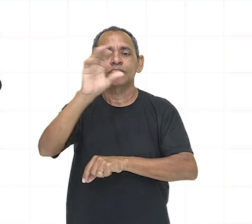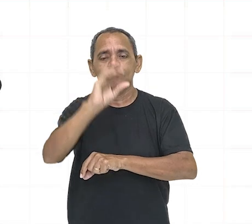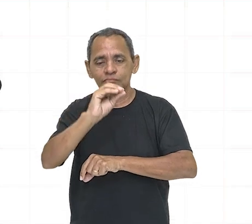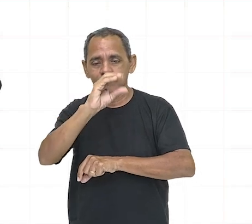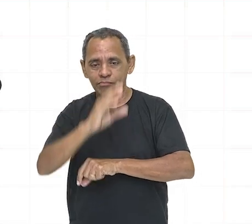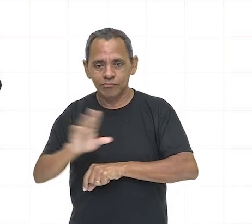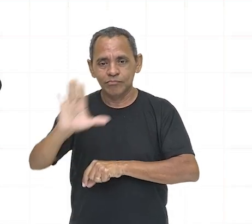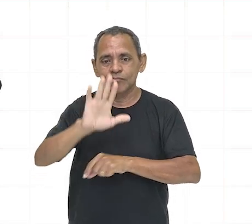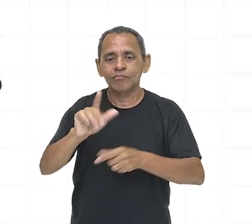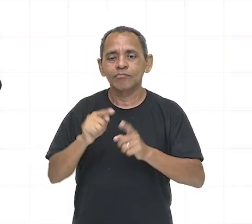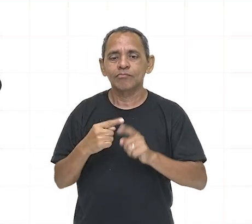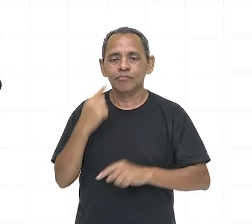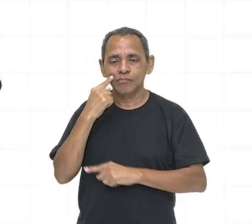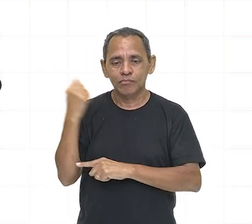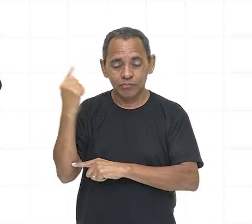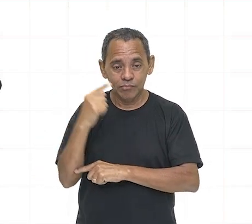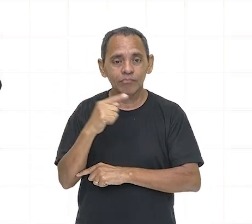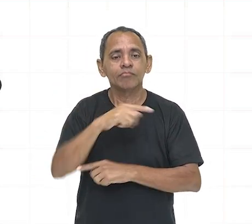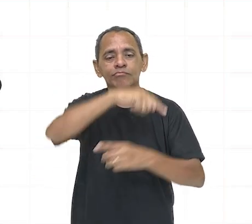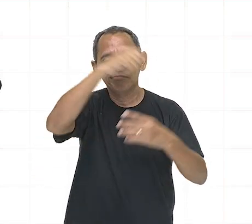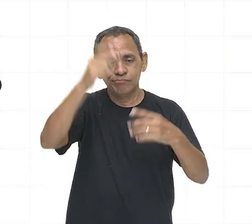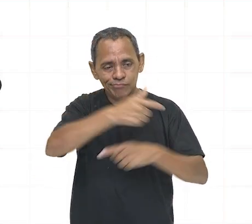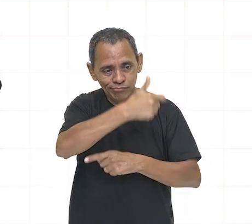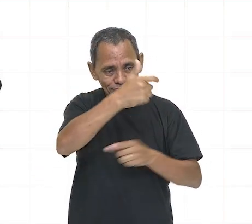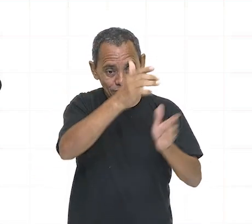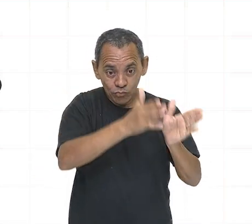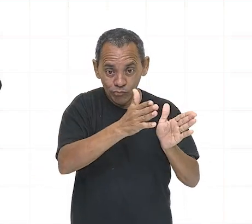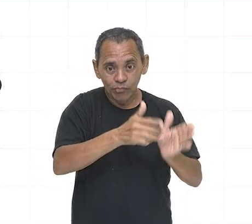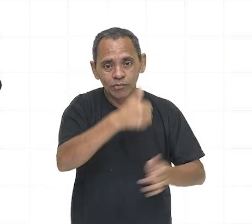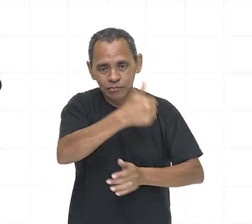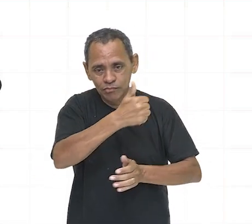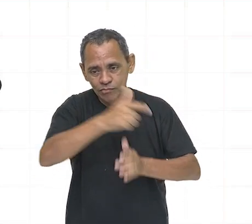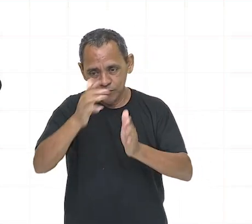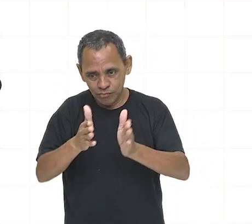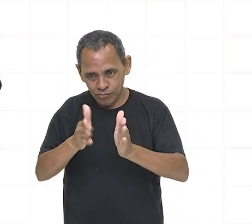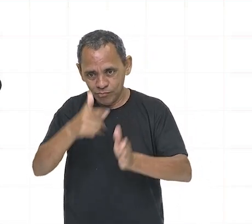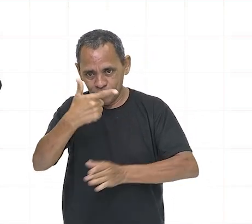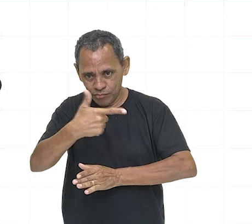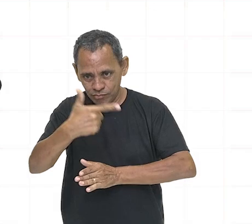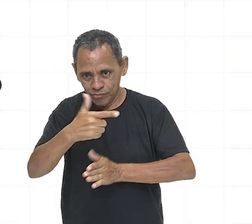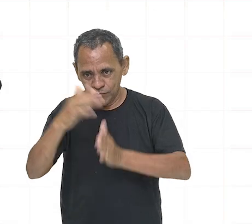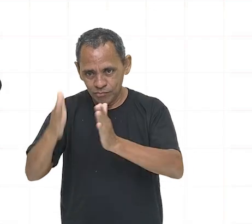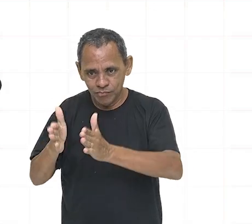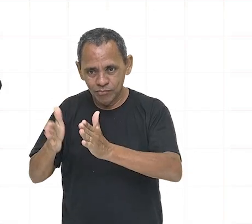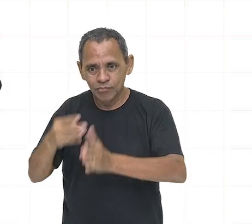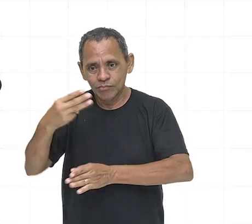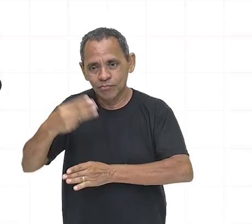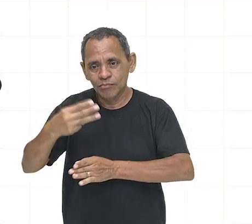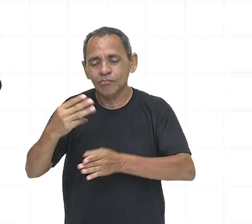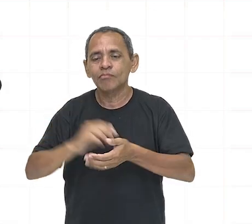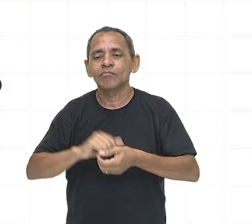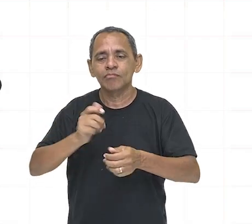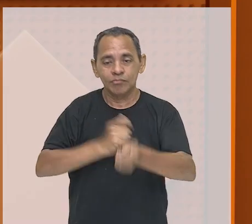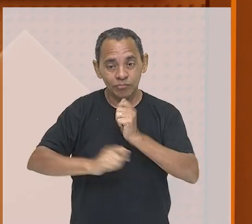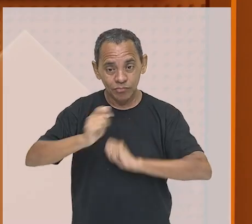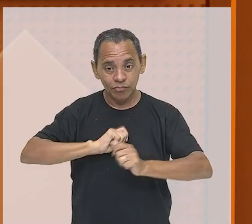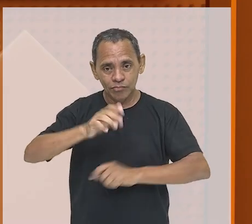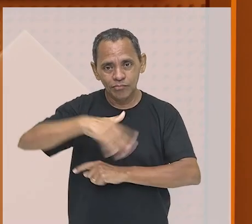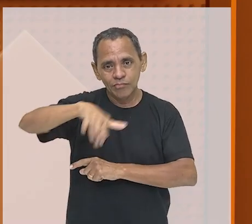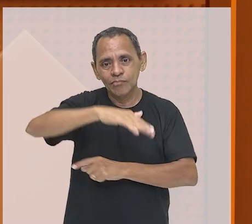dos setores primário, secundário e terciário na economia dessas